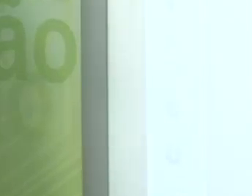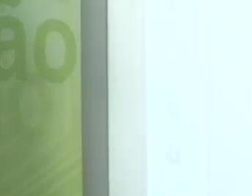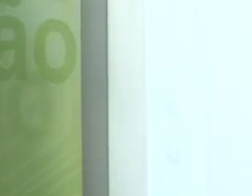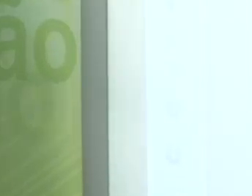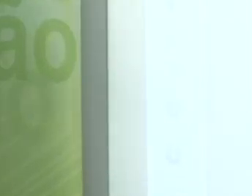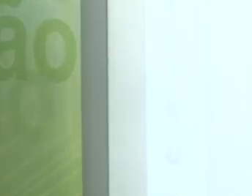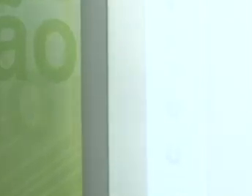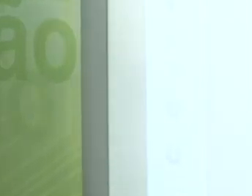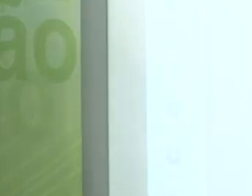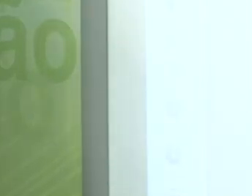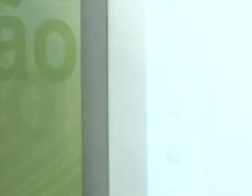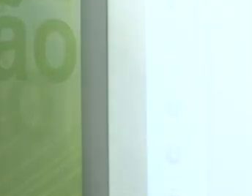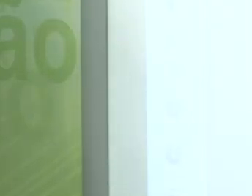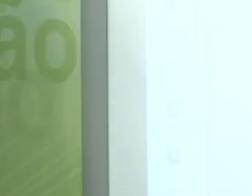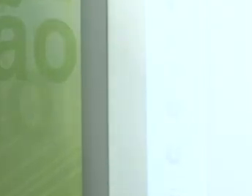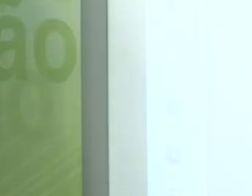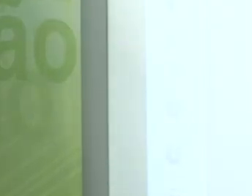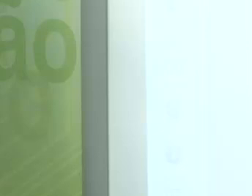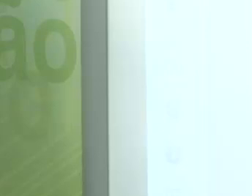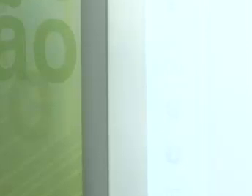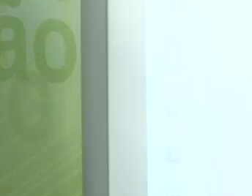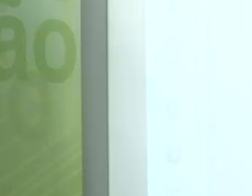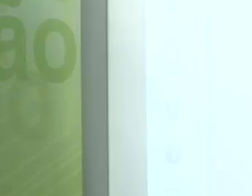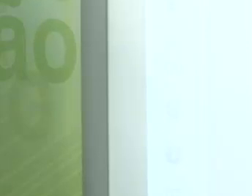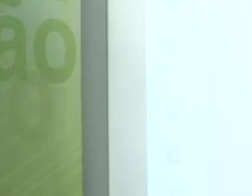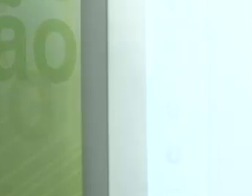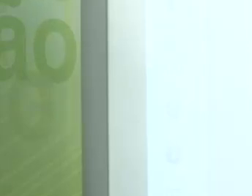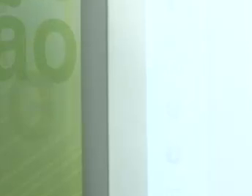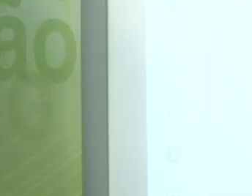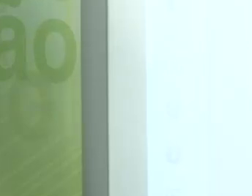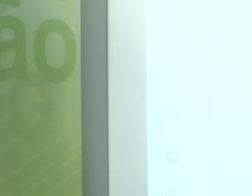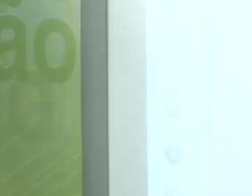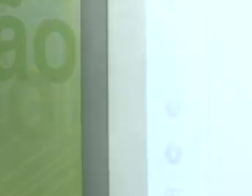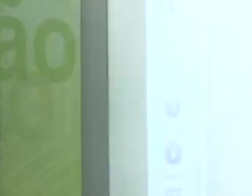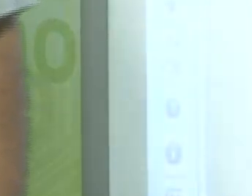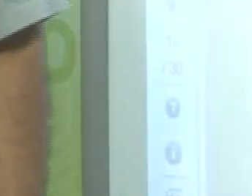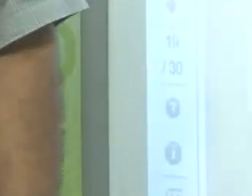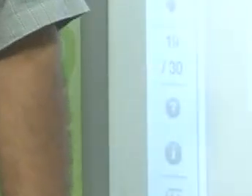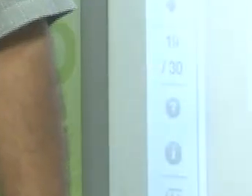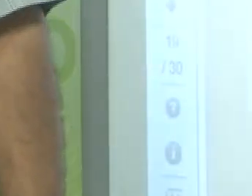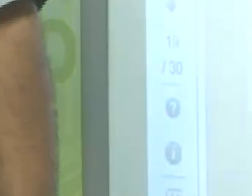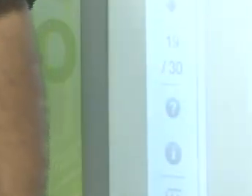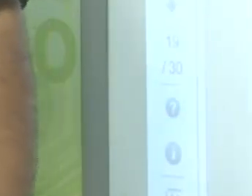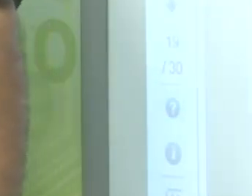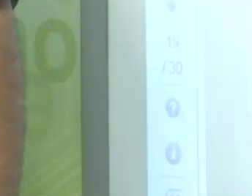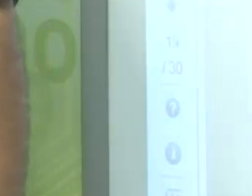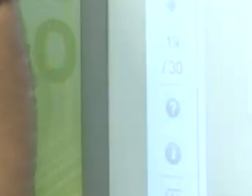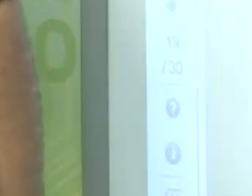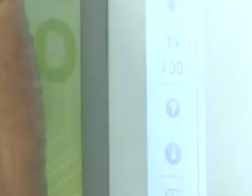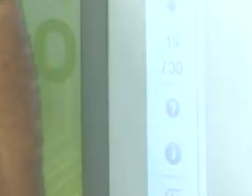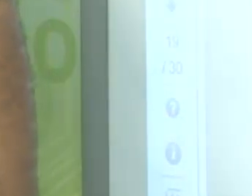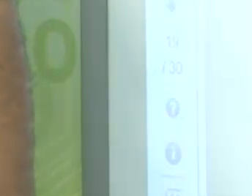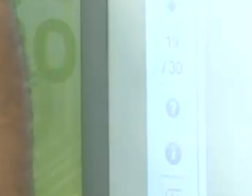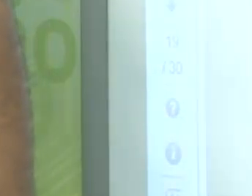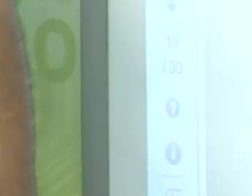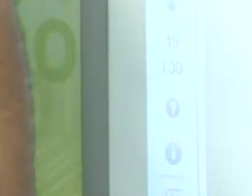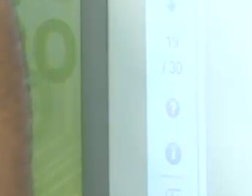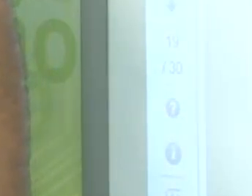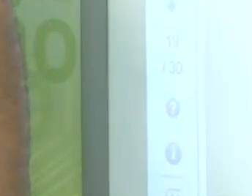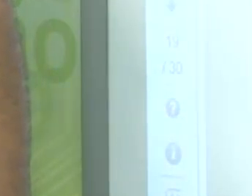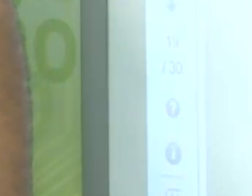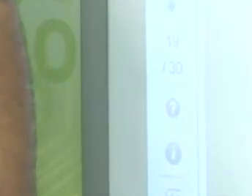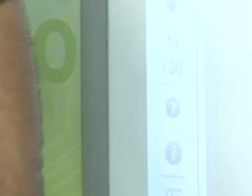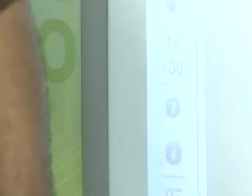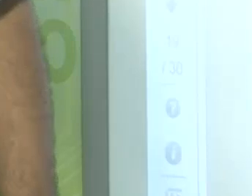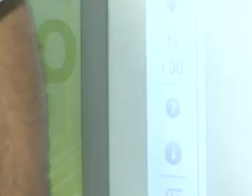desktop, orientação a objeto, seja web, orientação a objeto, né? Na internet das coisas eu posso desenvolver aplicação para a minha televisão também.